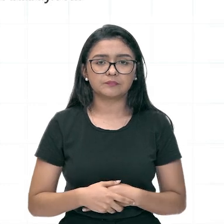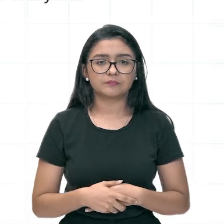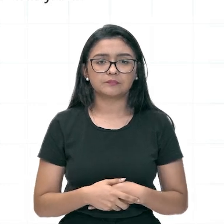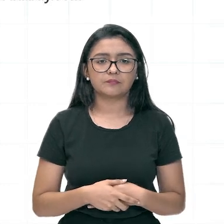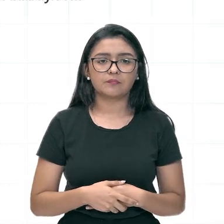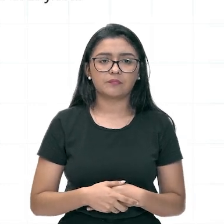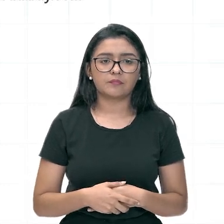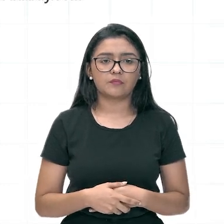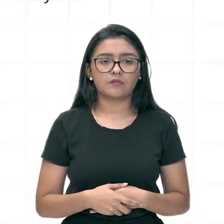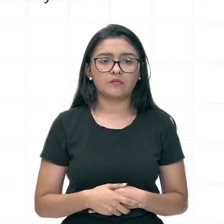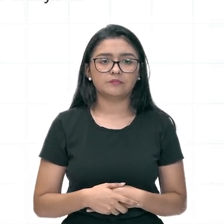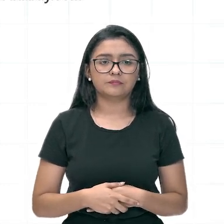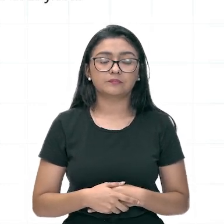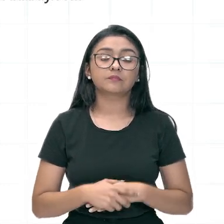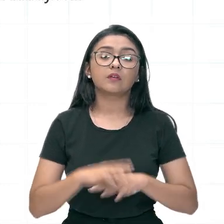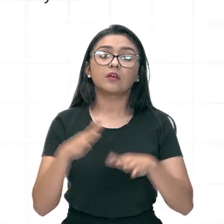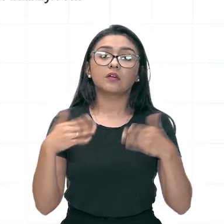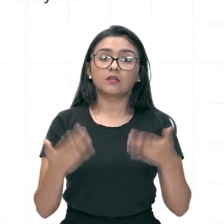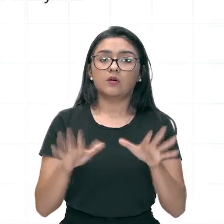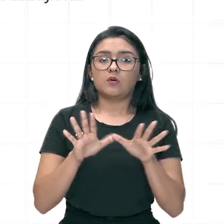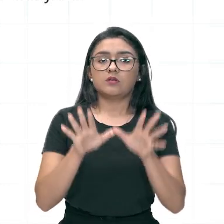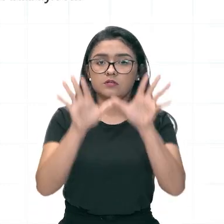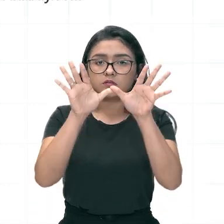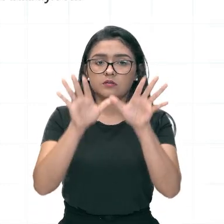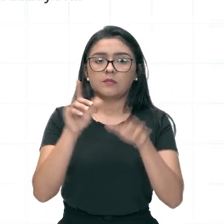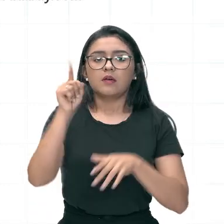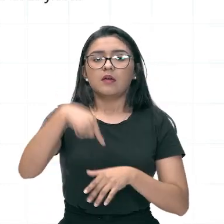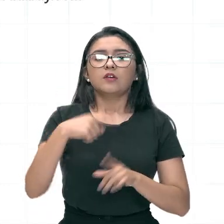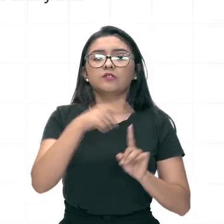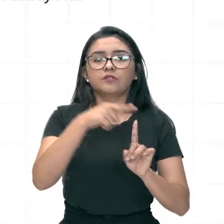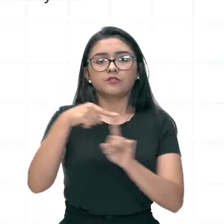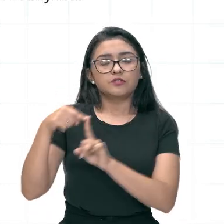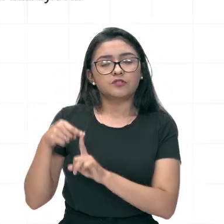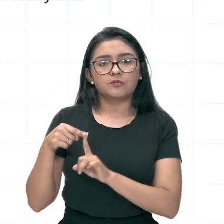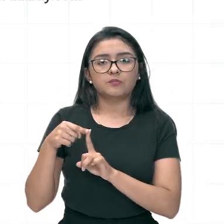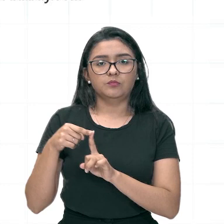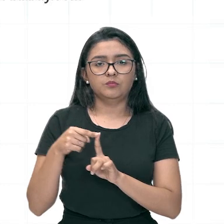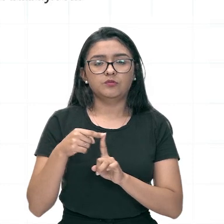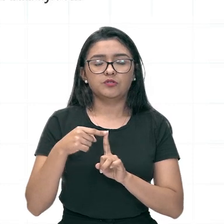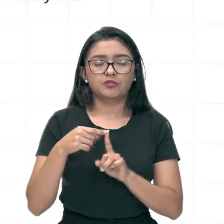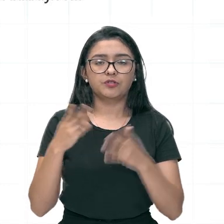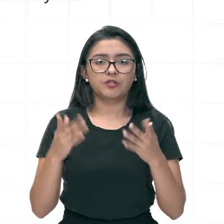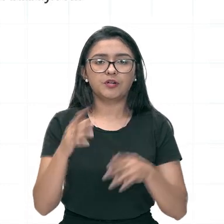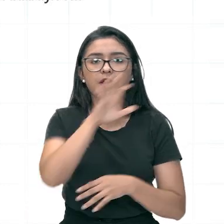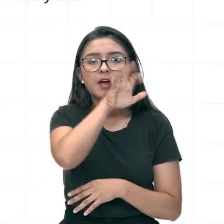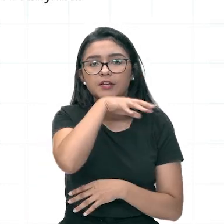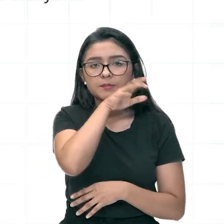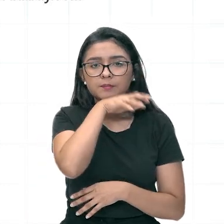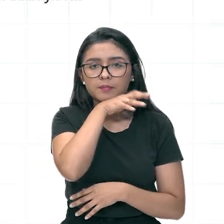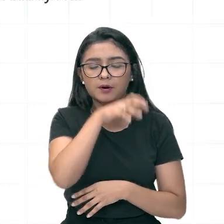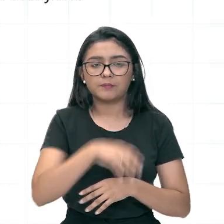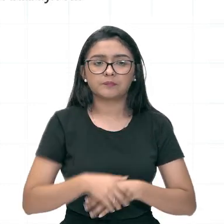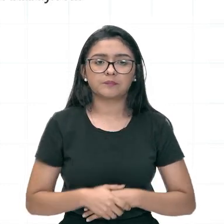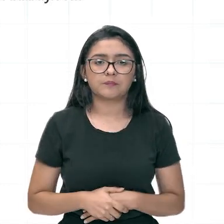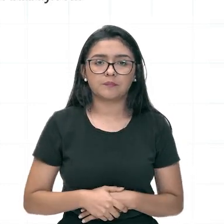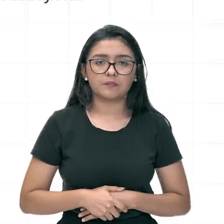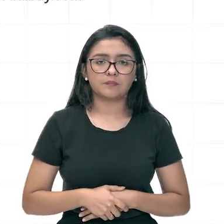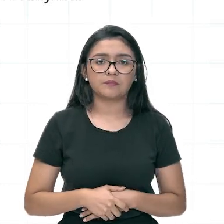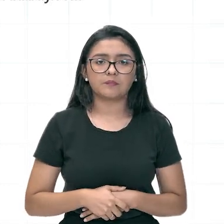sua prole, por exemplo. As aves, elas são animais endotérmicos. Então, diferente dos répteis que